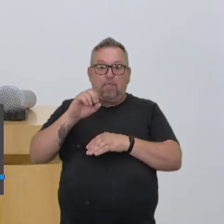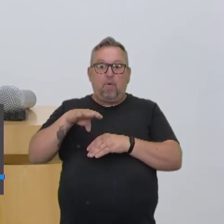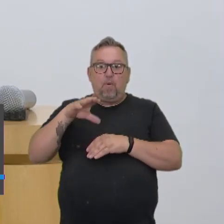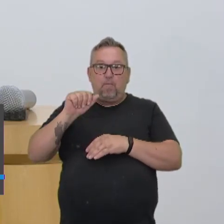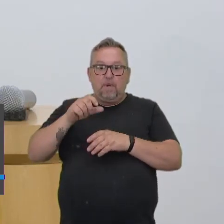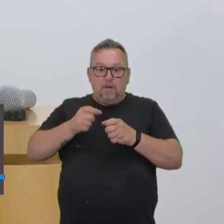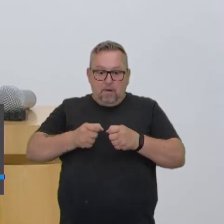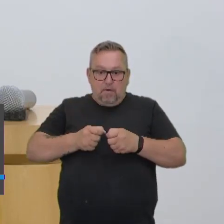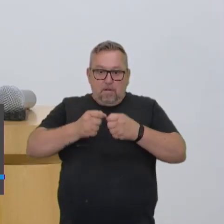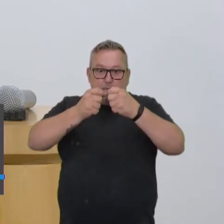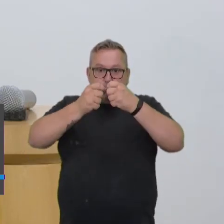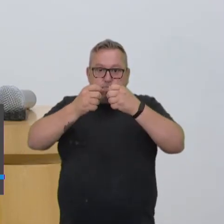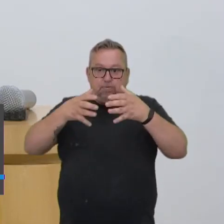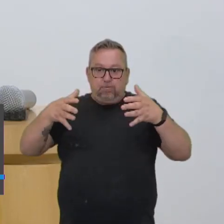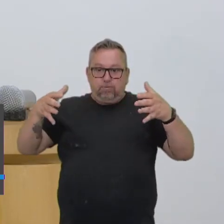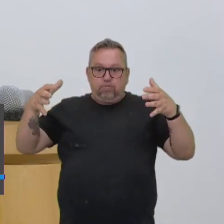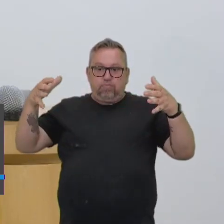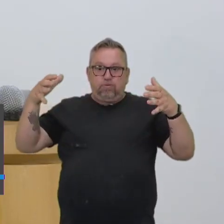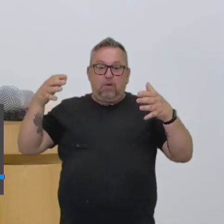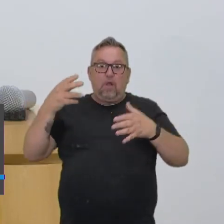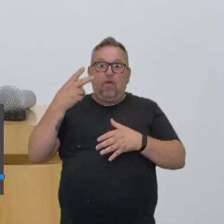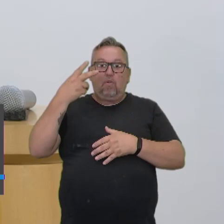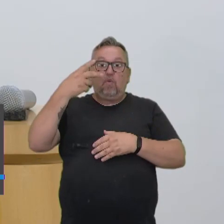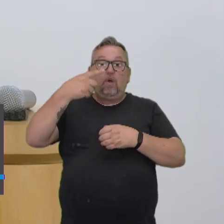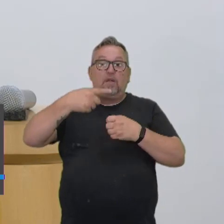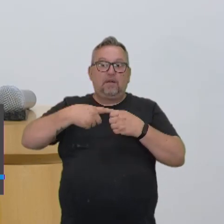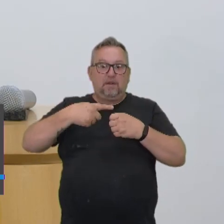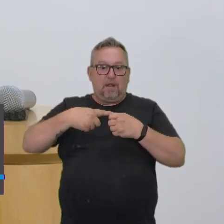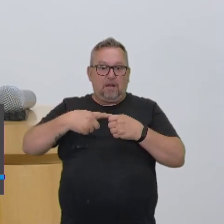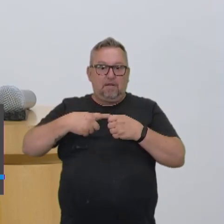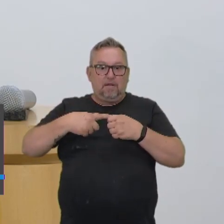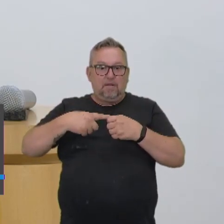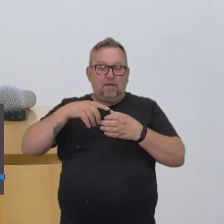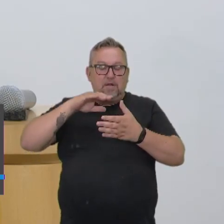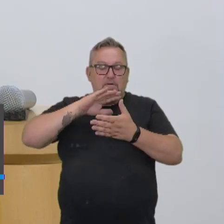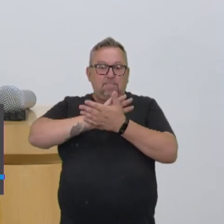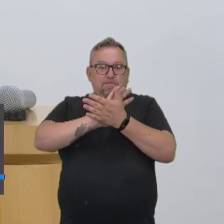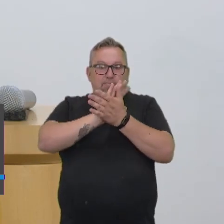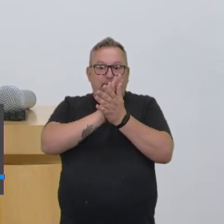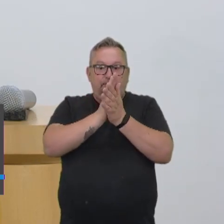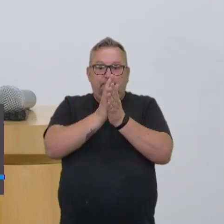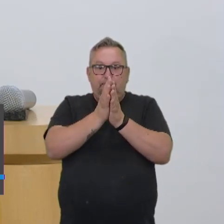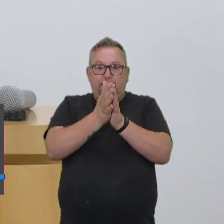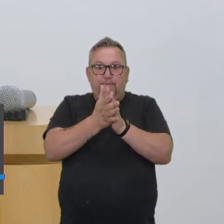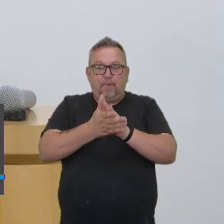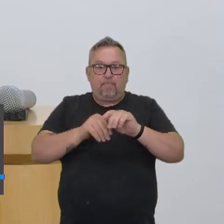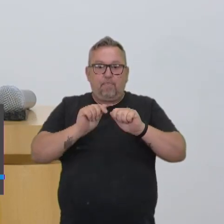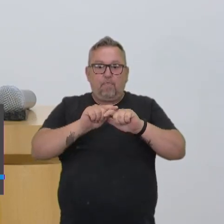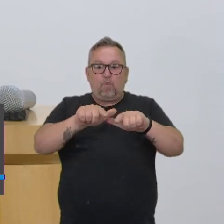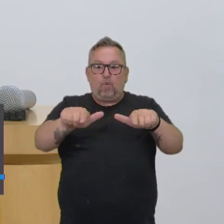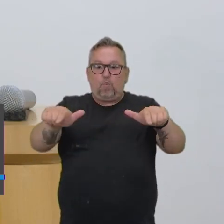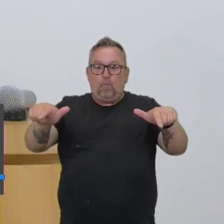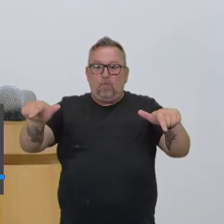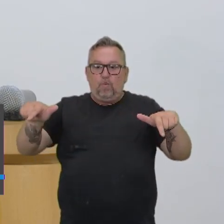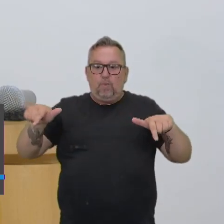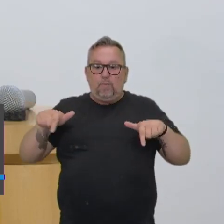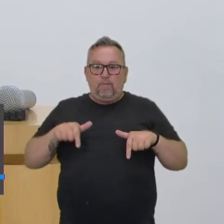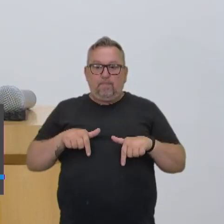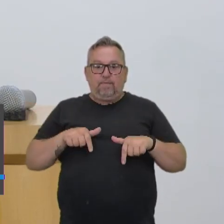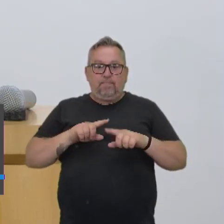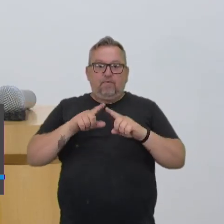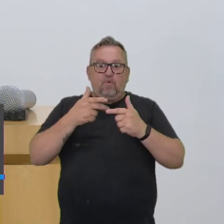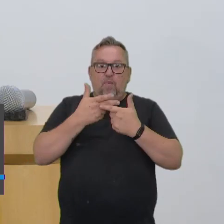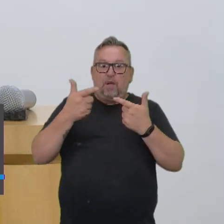Eles dizimaram 2 cidades inteiras, entendeu? Não é uma coisa que